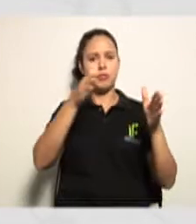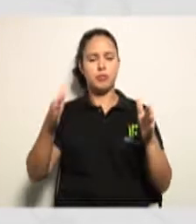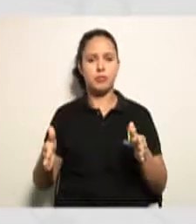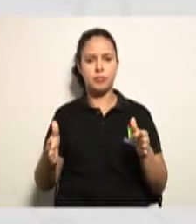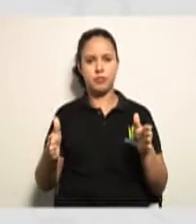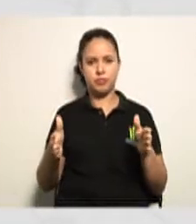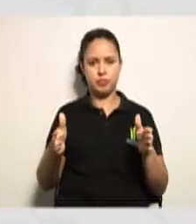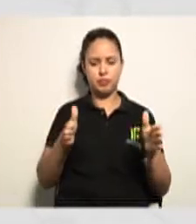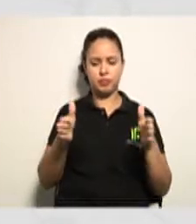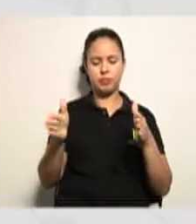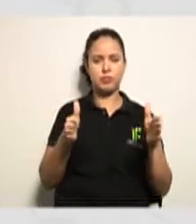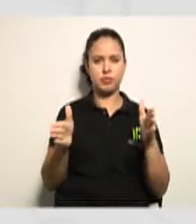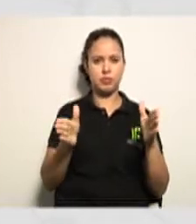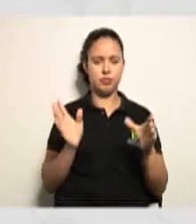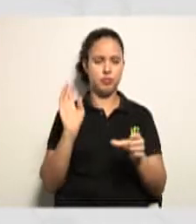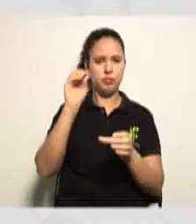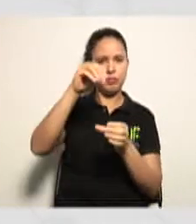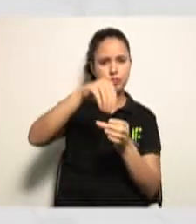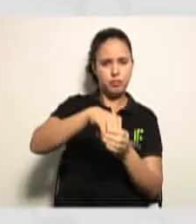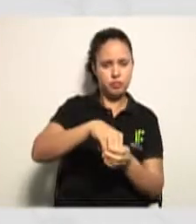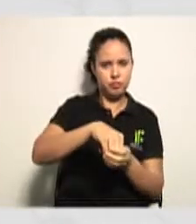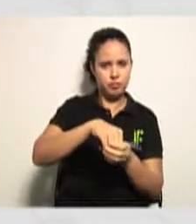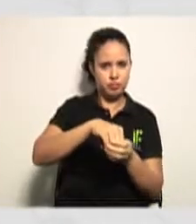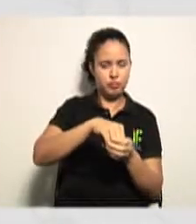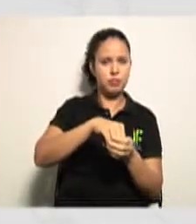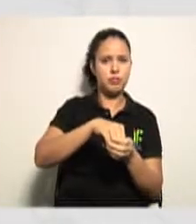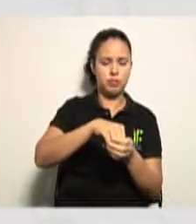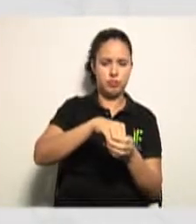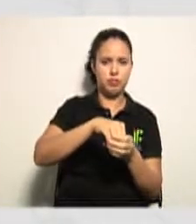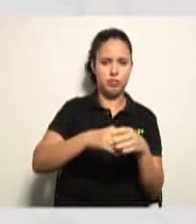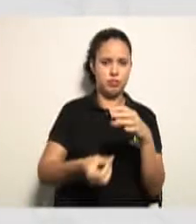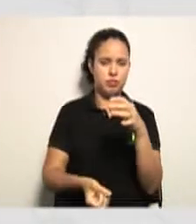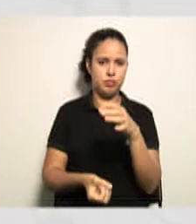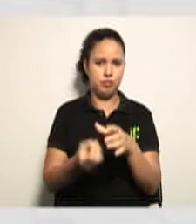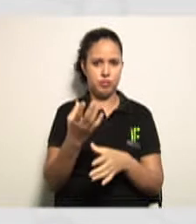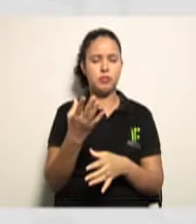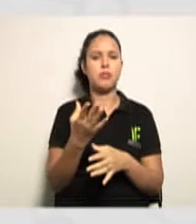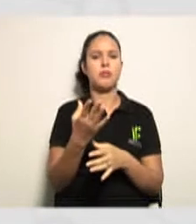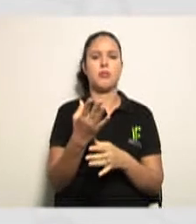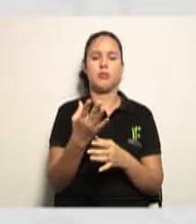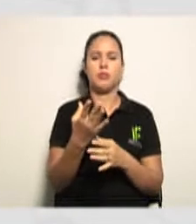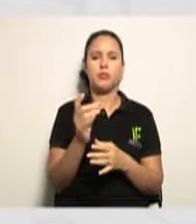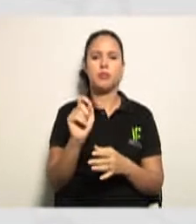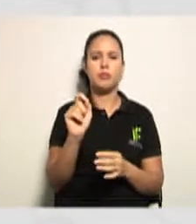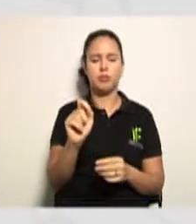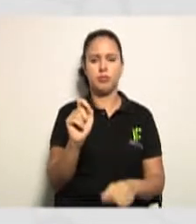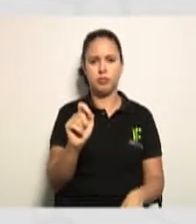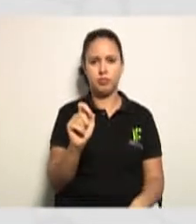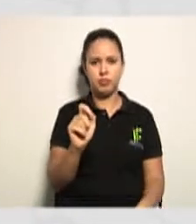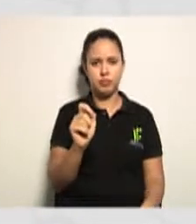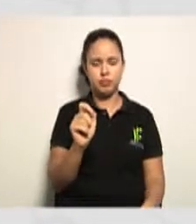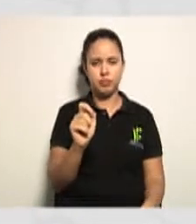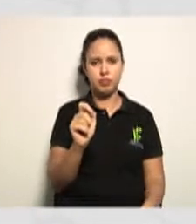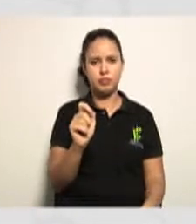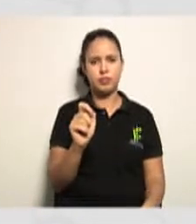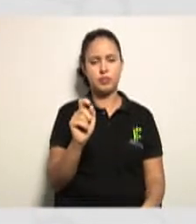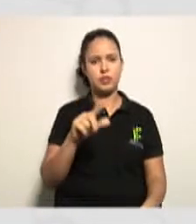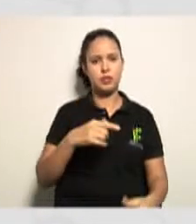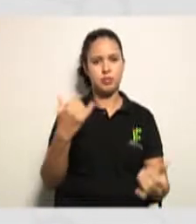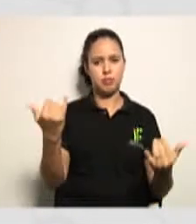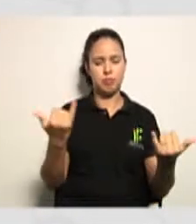essa internacionalização da produção e do comércio e de